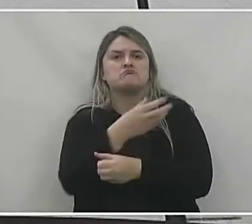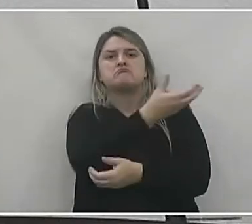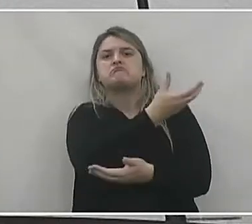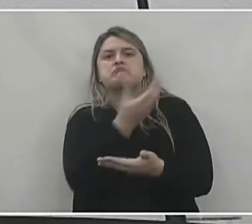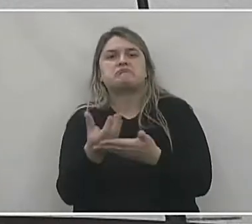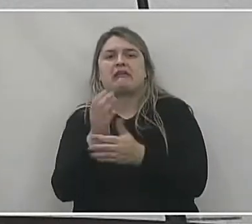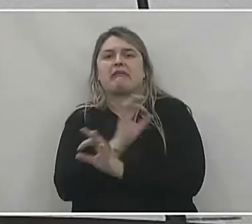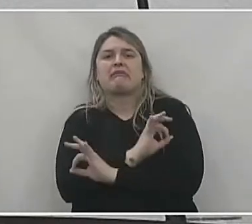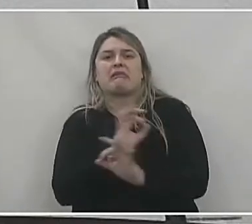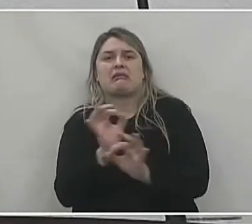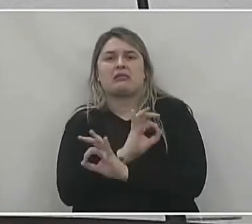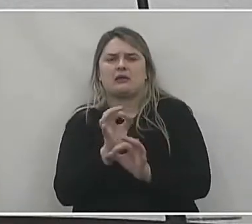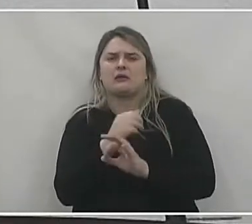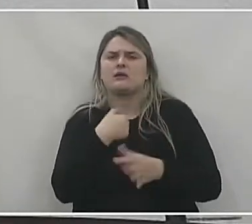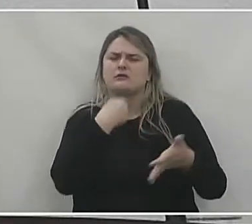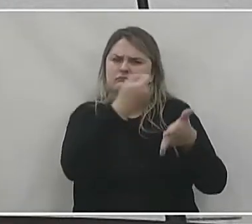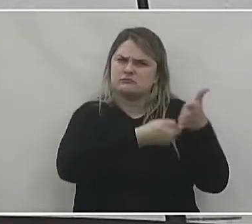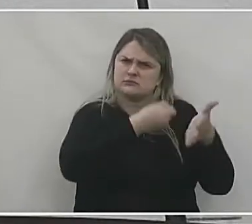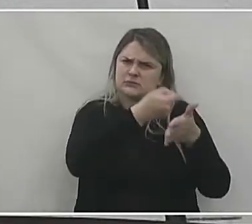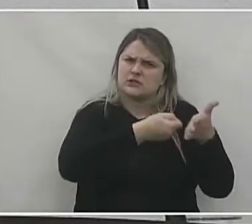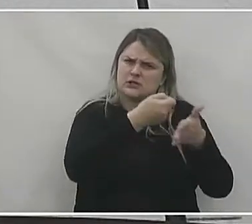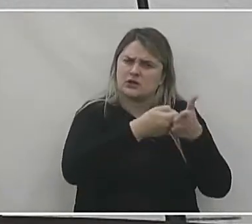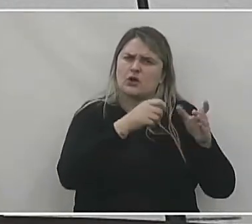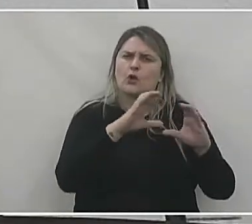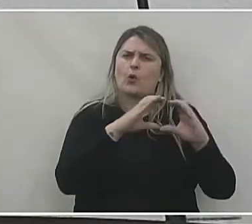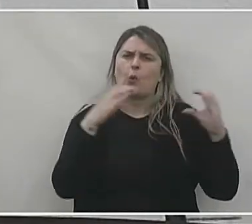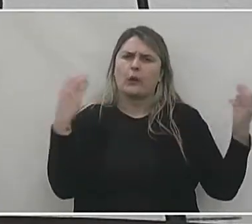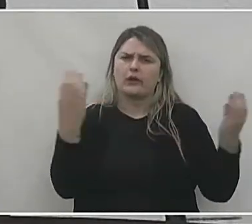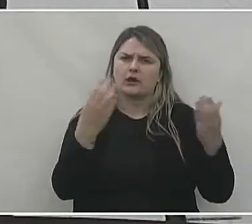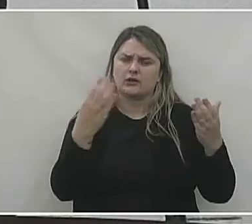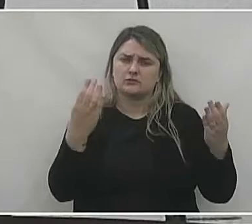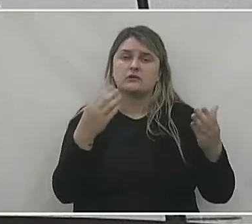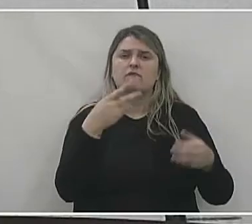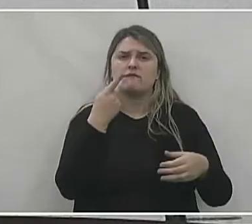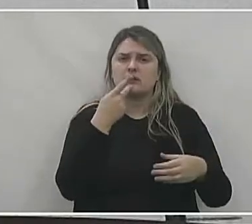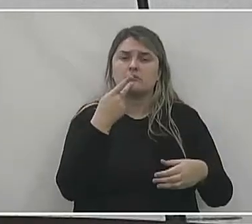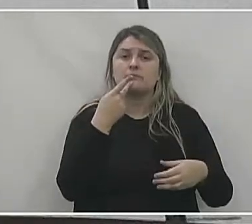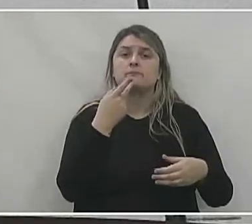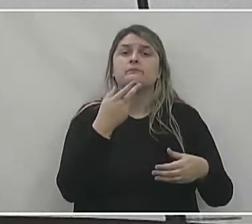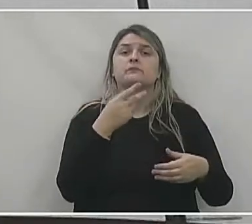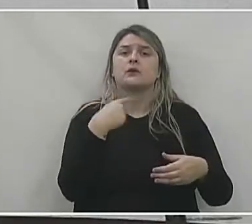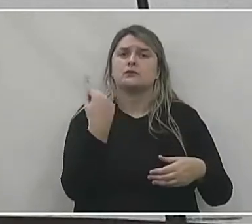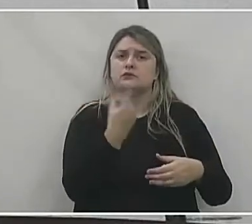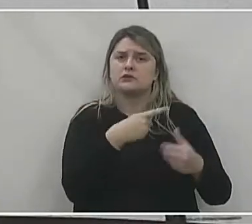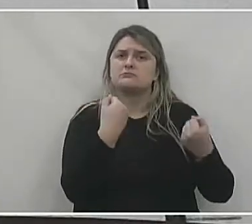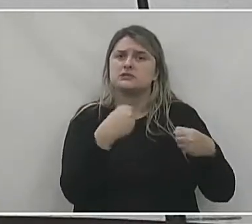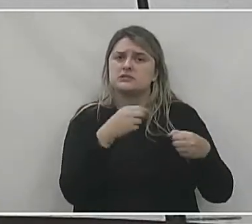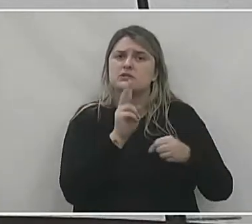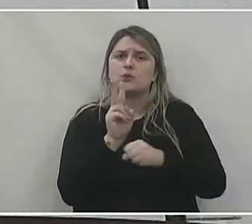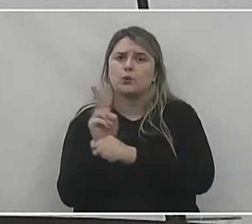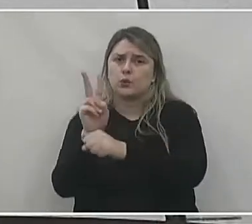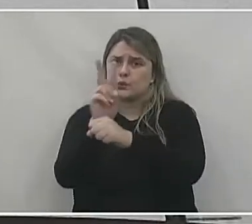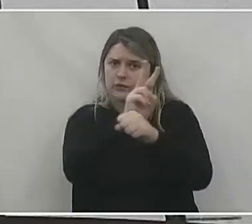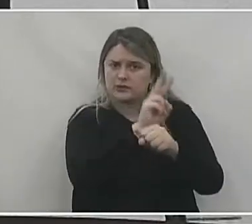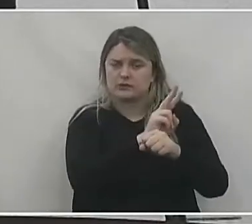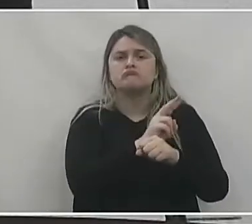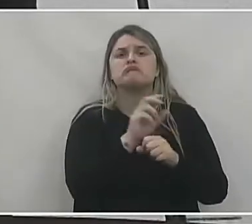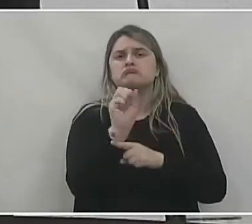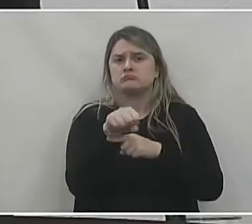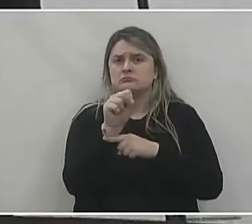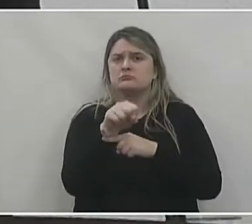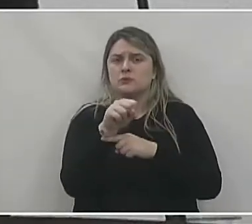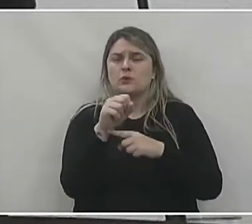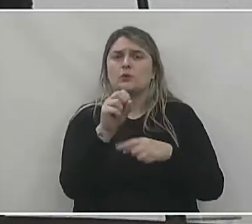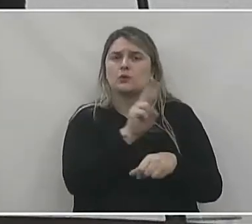sempre travei essa batalha lá no Congresso Nacional. Eu sempre digo lá, nós temos que preservar, somos favoráveis